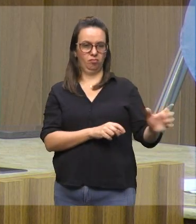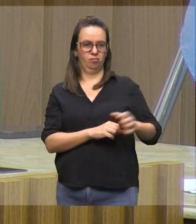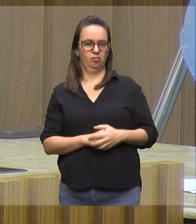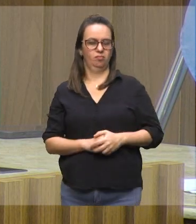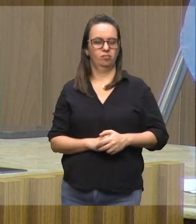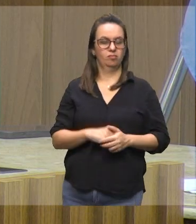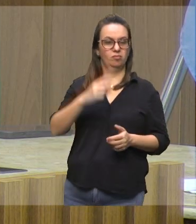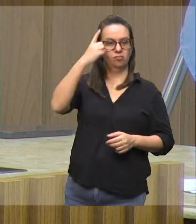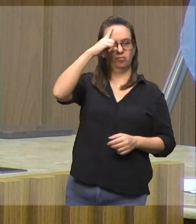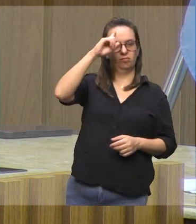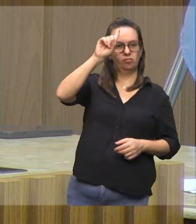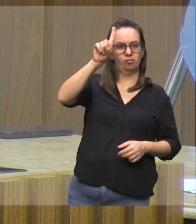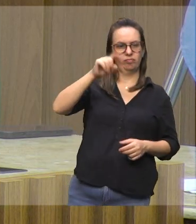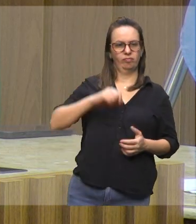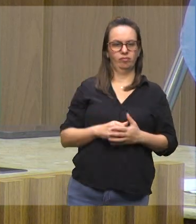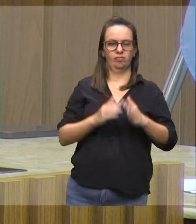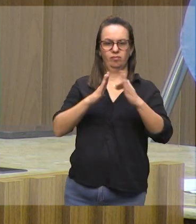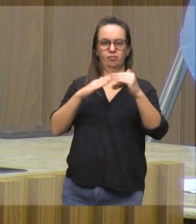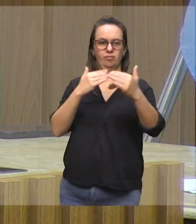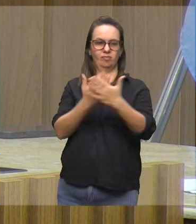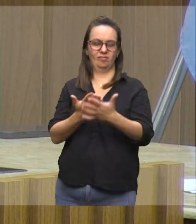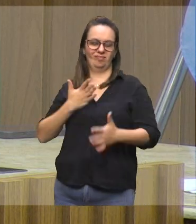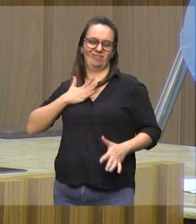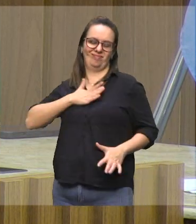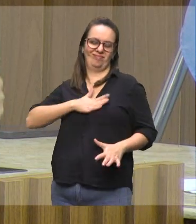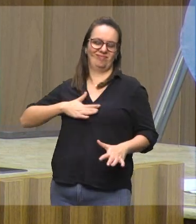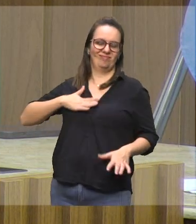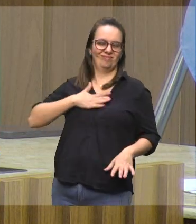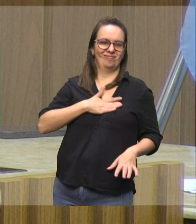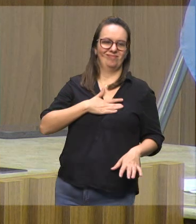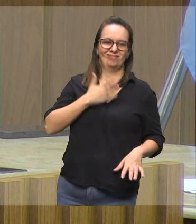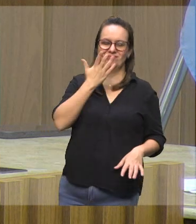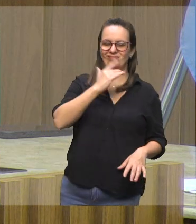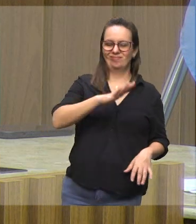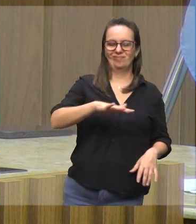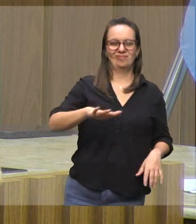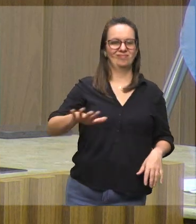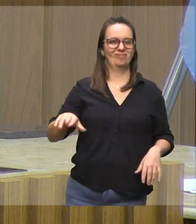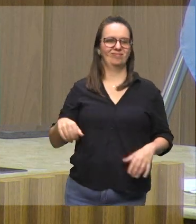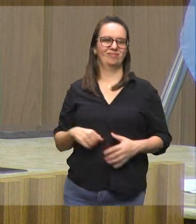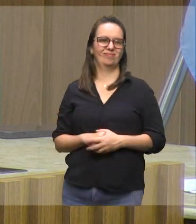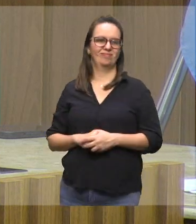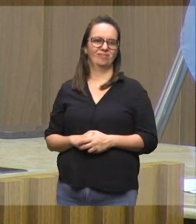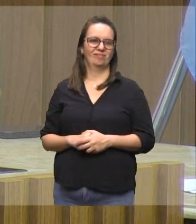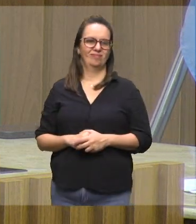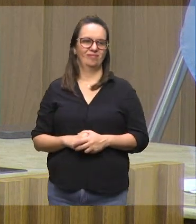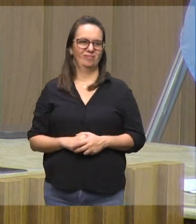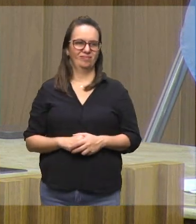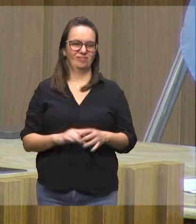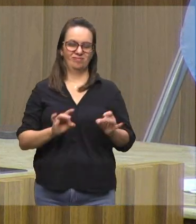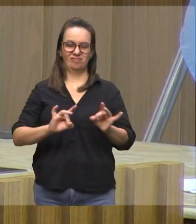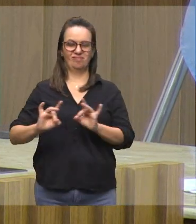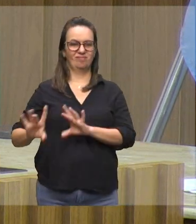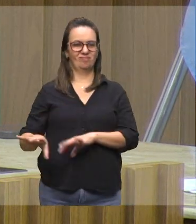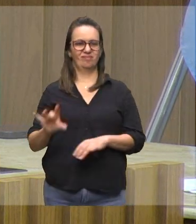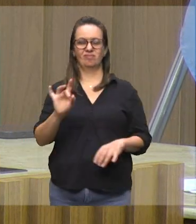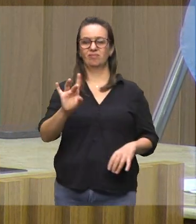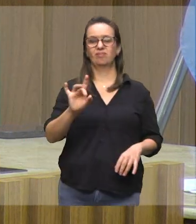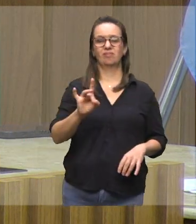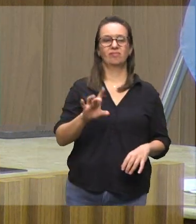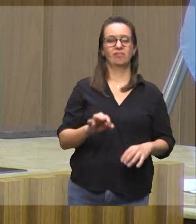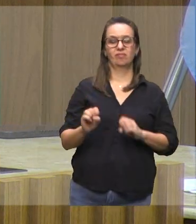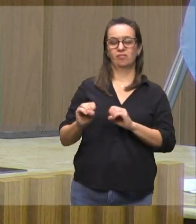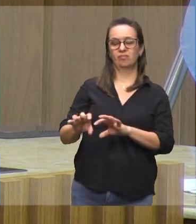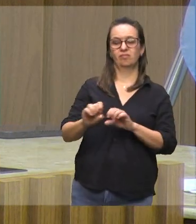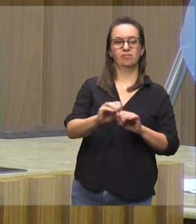escolar um ambiente mais agradável para a criança, que ela saia um pouco dessas questões tradicionais do ensino regular, da alfabetização,